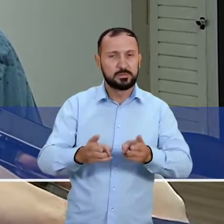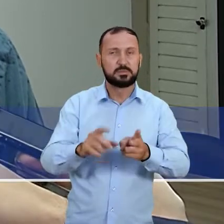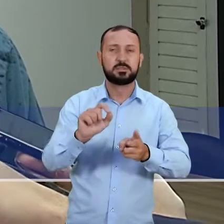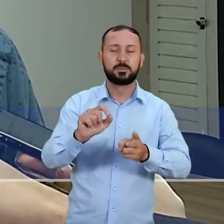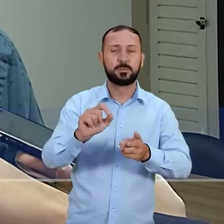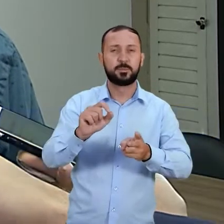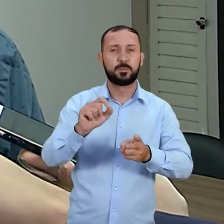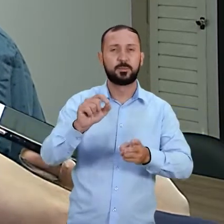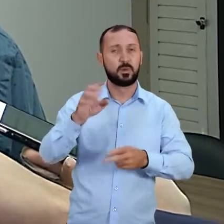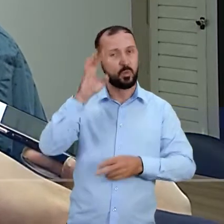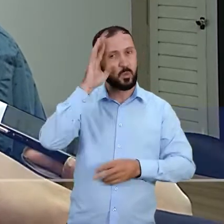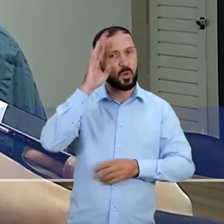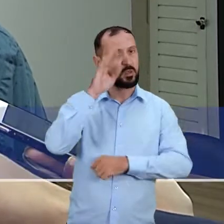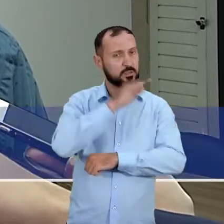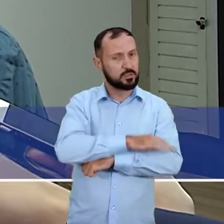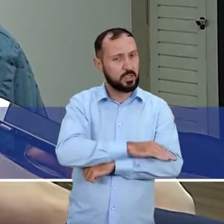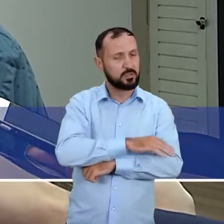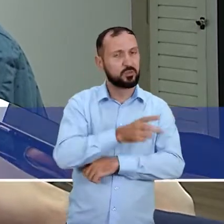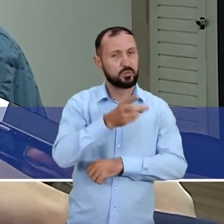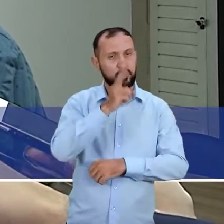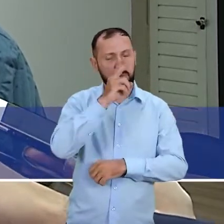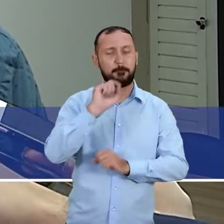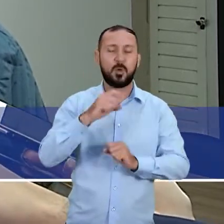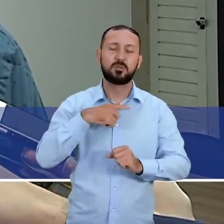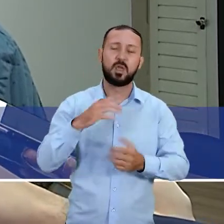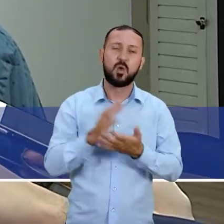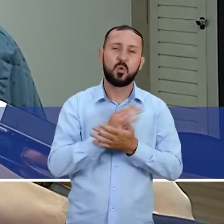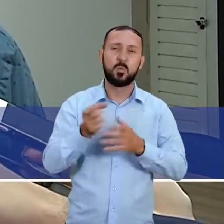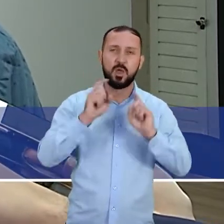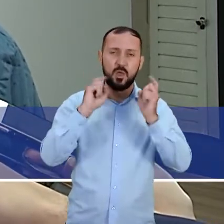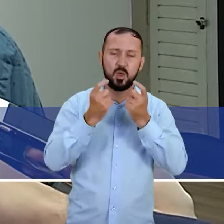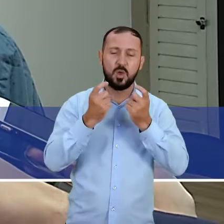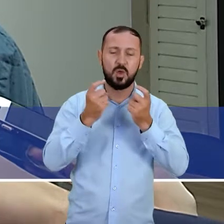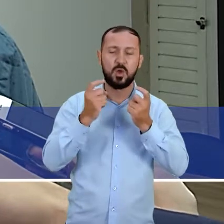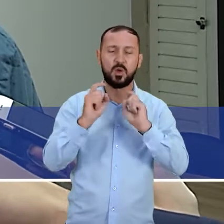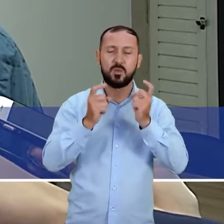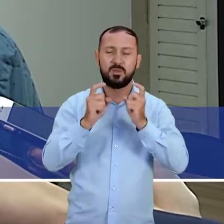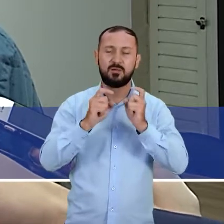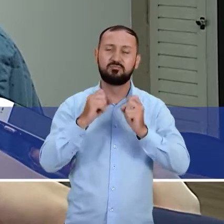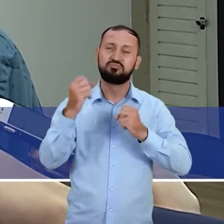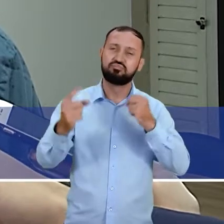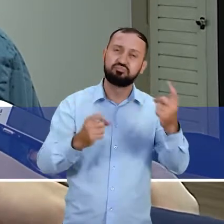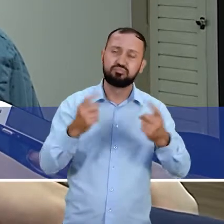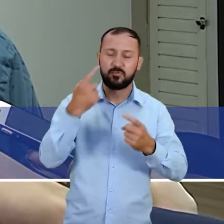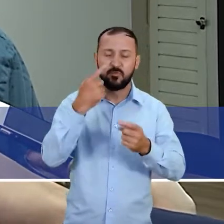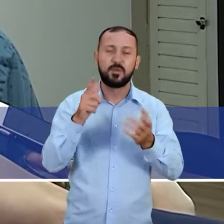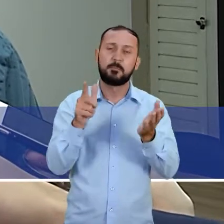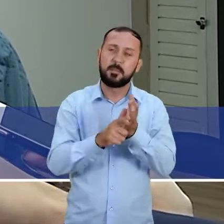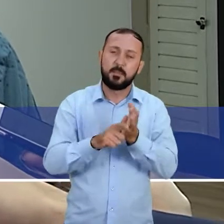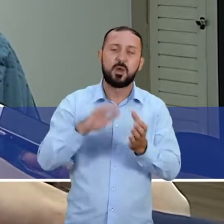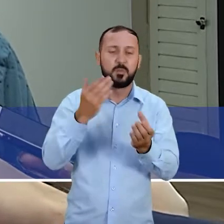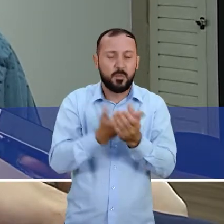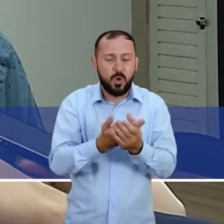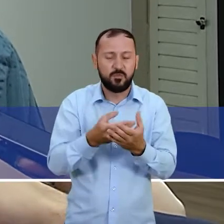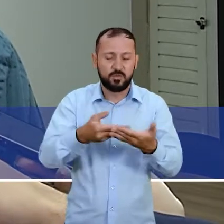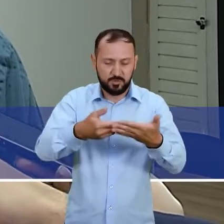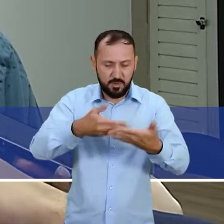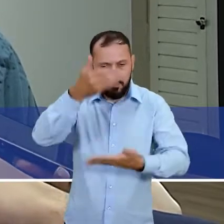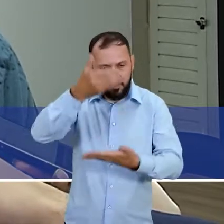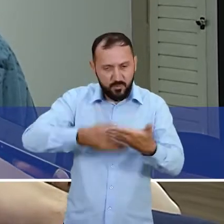horas, e podendo ter as extraordinárias. Vamos atrás de toda a documentação, os papéis,